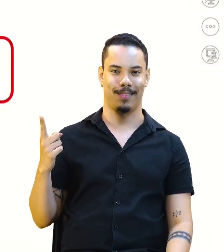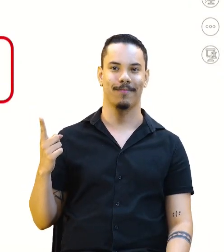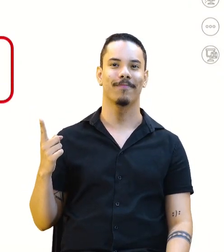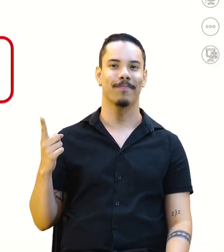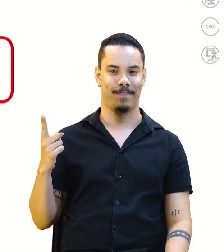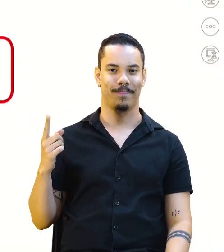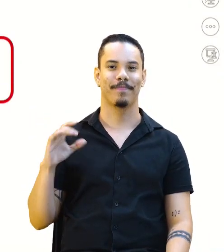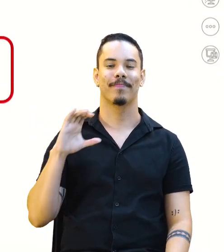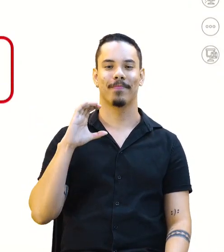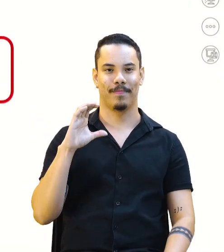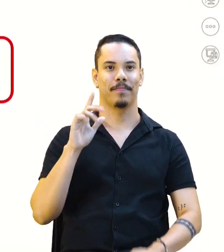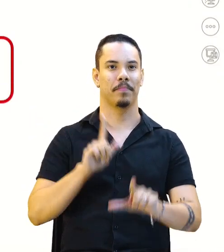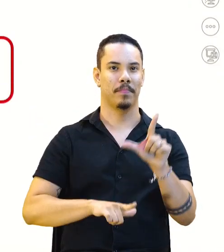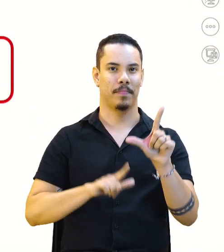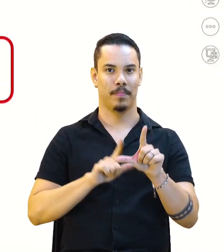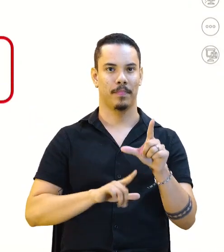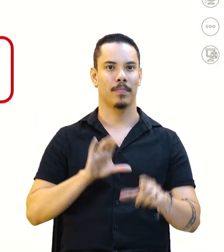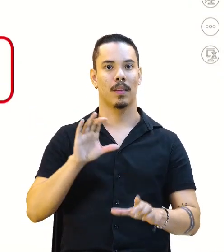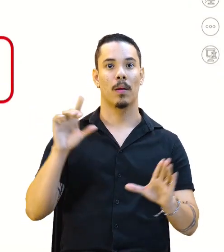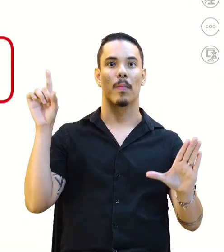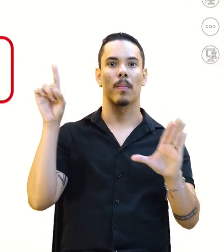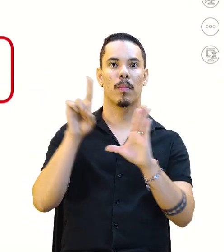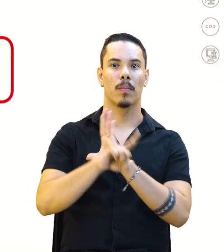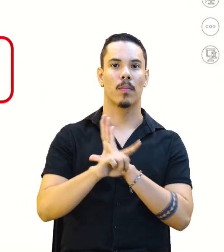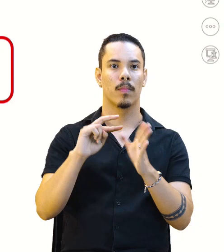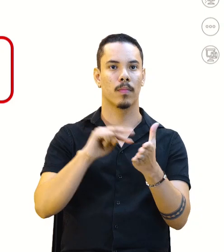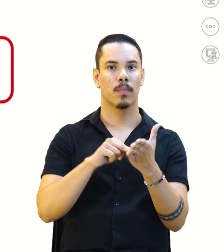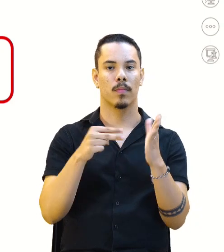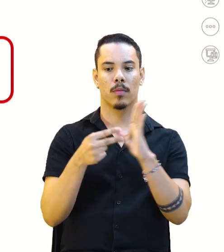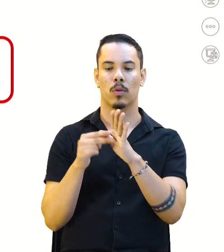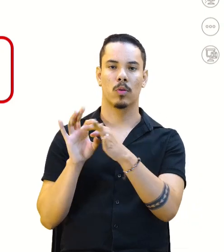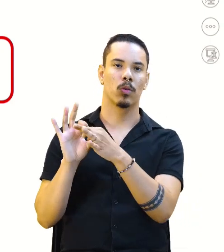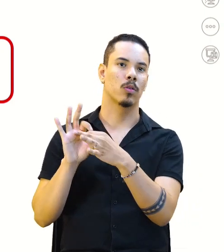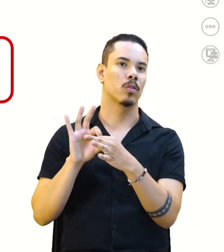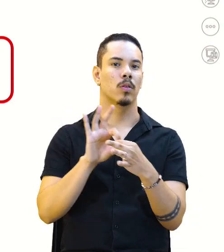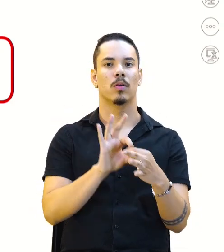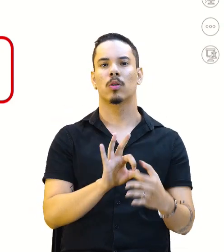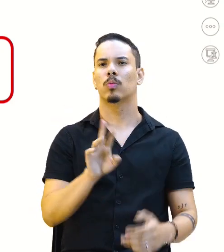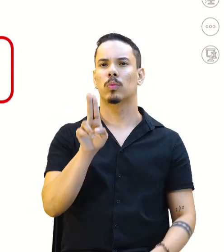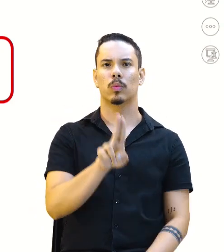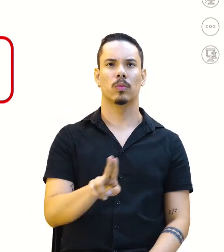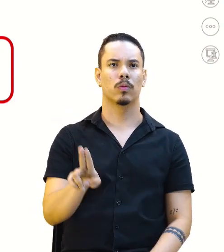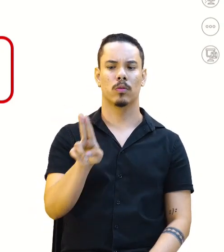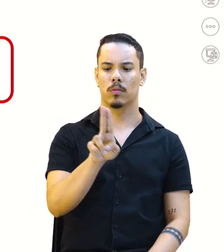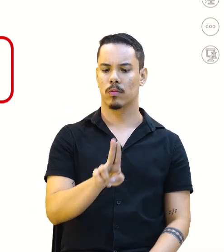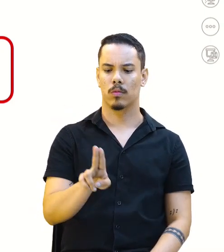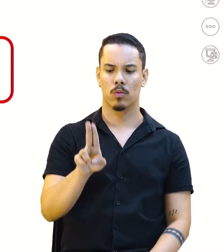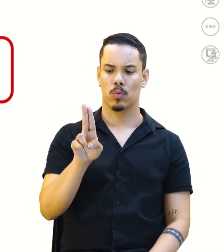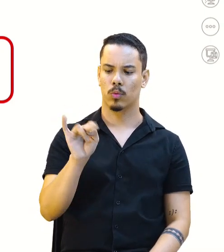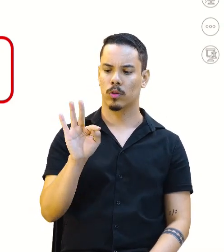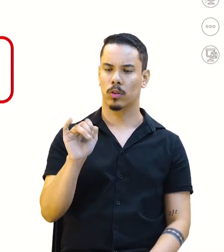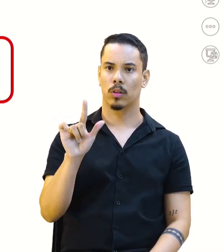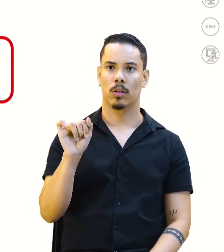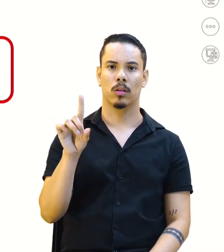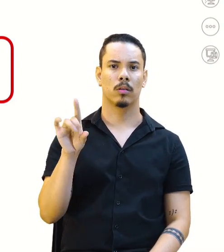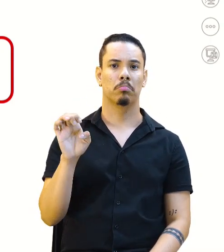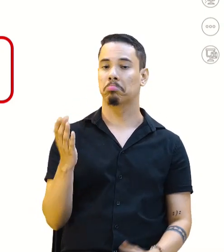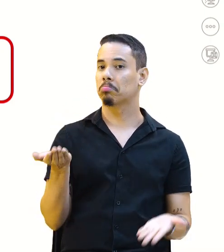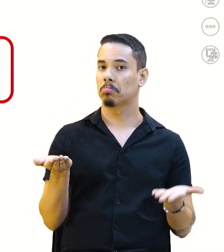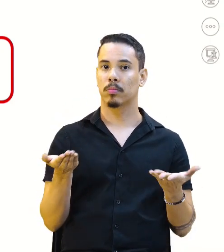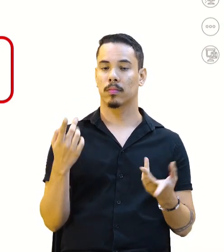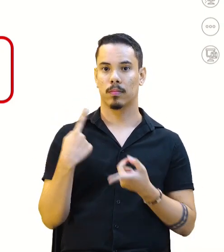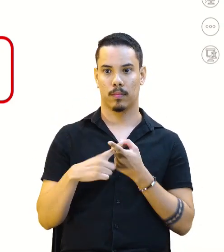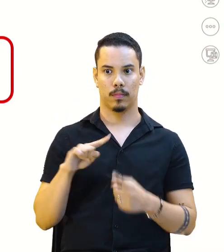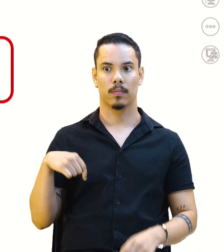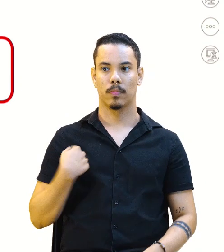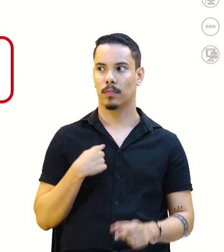C, gente, perguntar pelo que significa esse contexto. O que é utilidade? Quando a gente faz essa